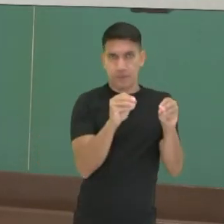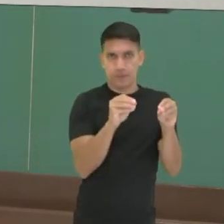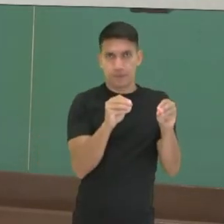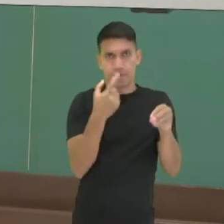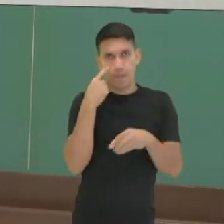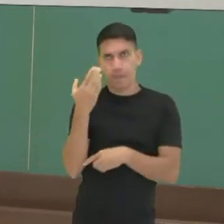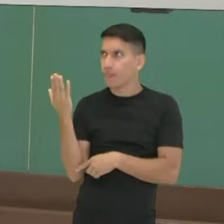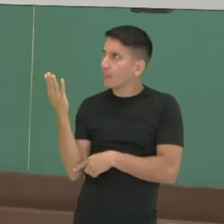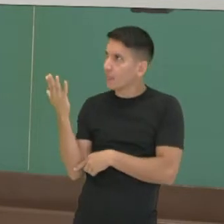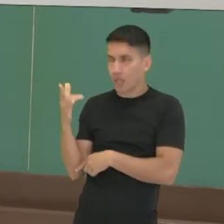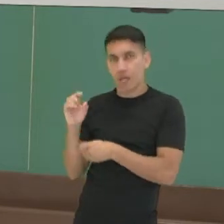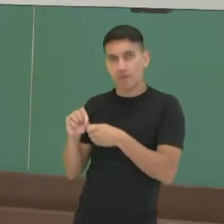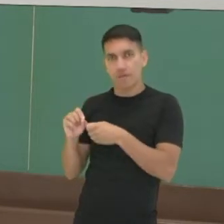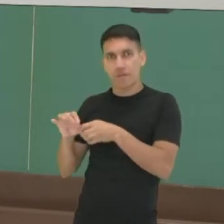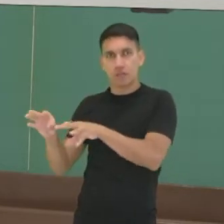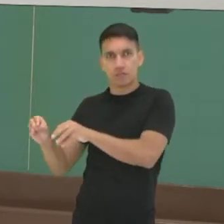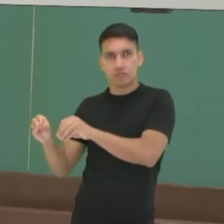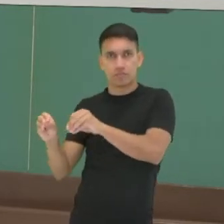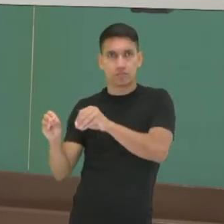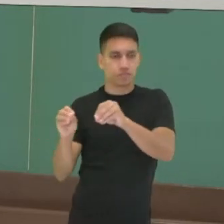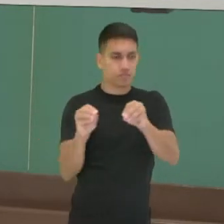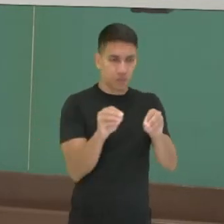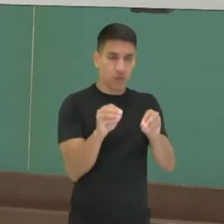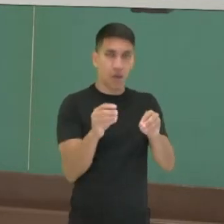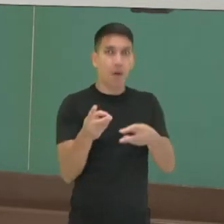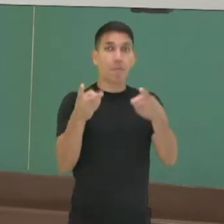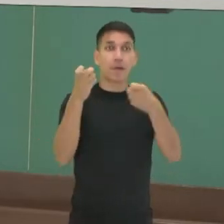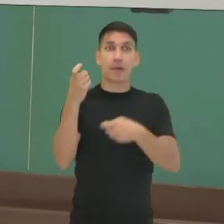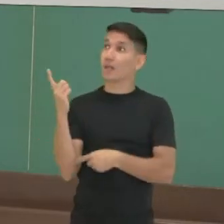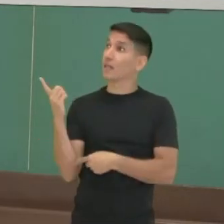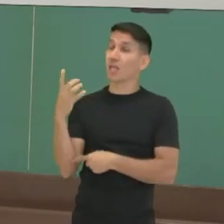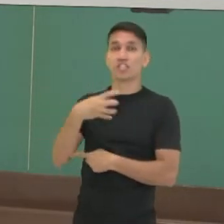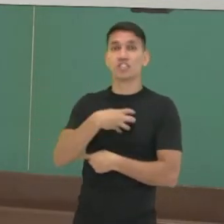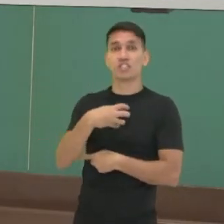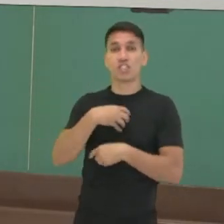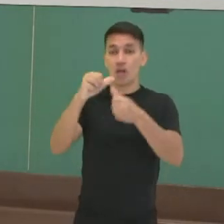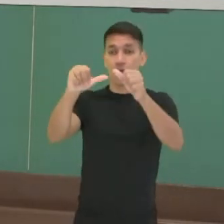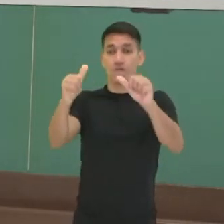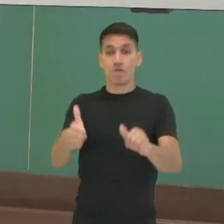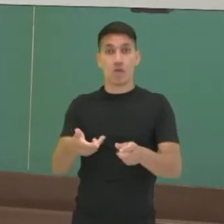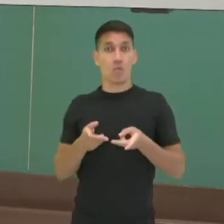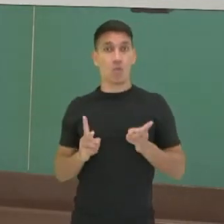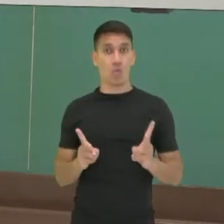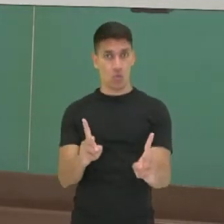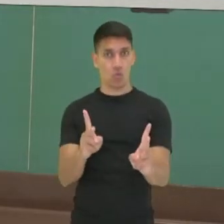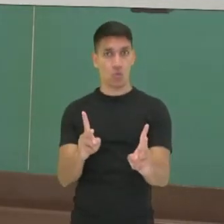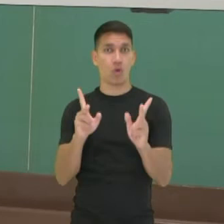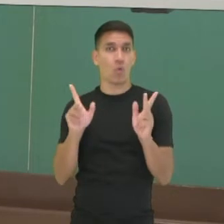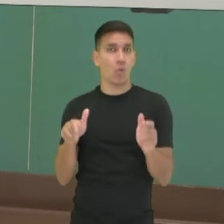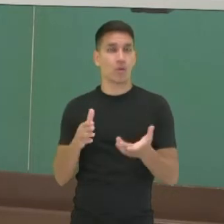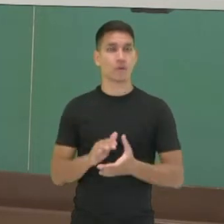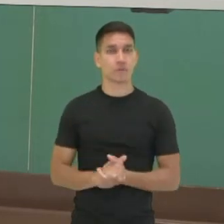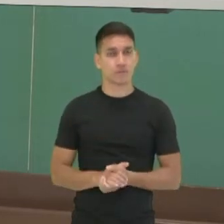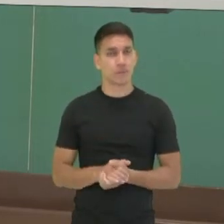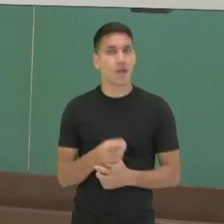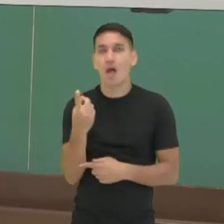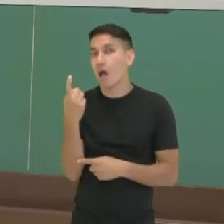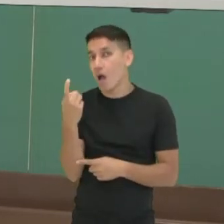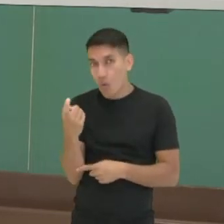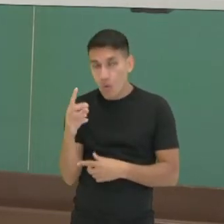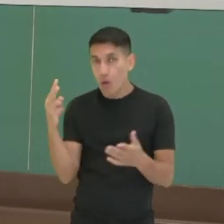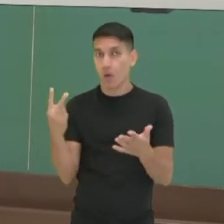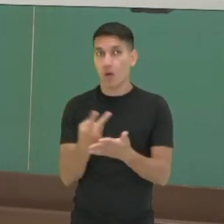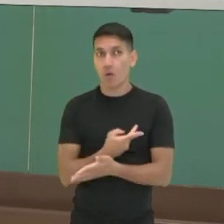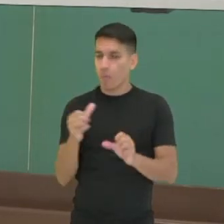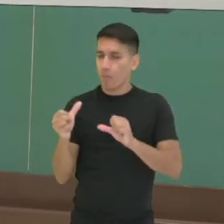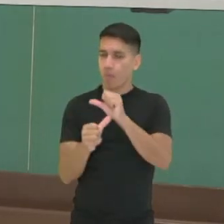Eu desloco ela para a minha direita, percebam que a forma se mantém absolutamente a mesma. A única coisa que